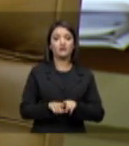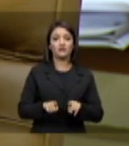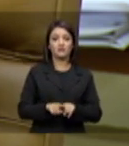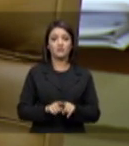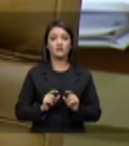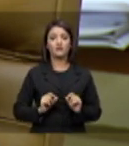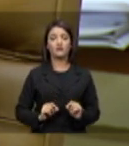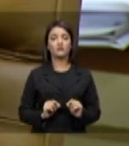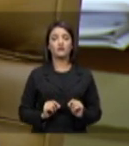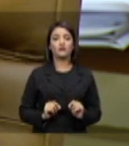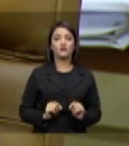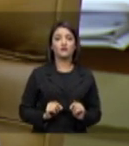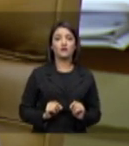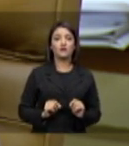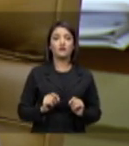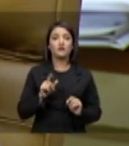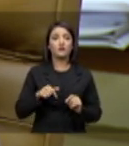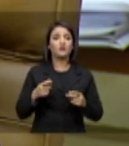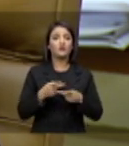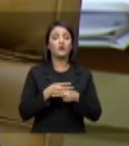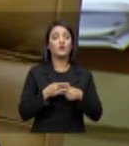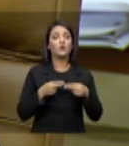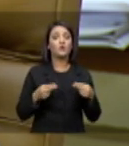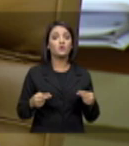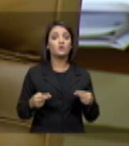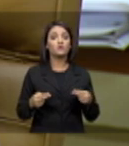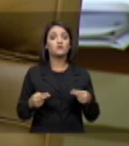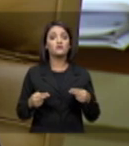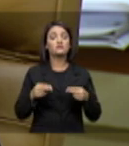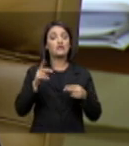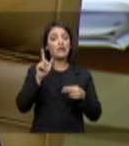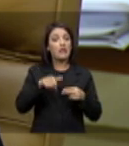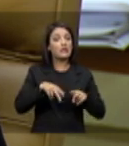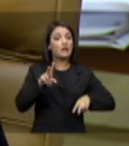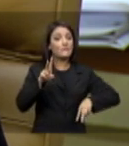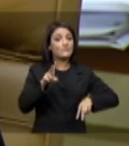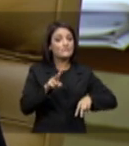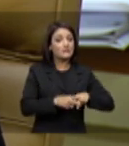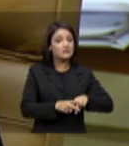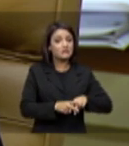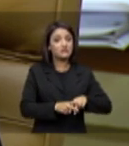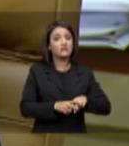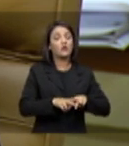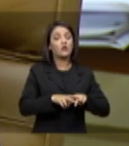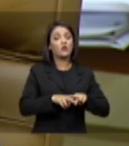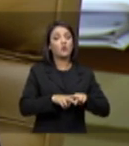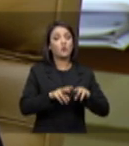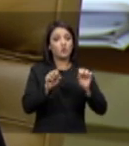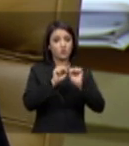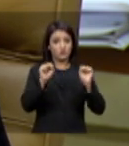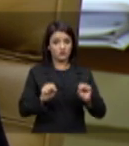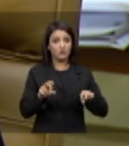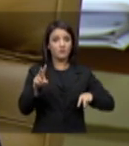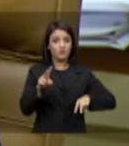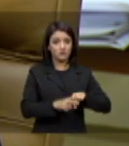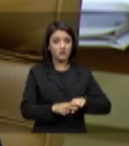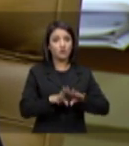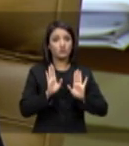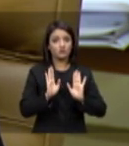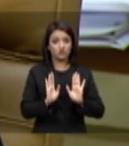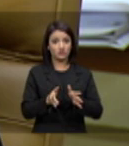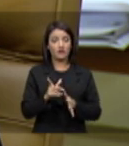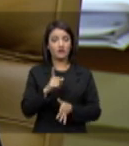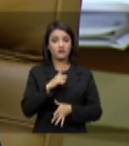exatamente com a questão dos que estão as prisões no sistema prisional brasileiro que já foi